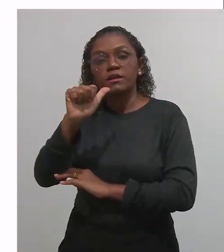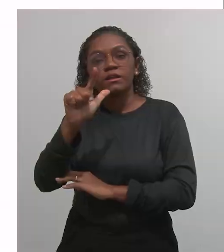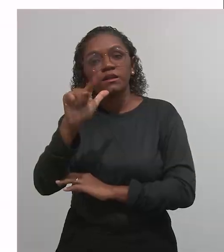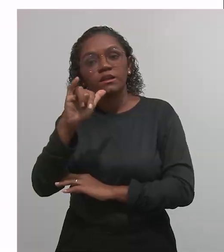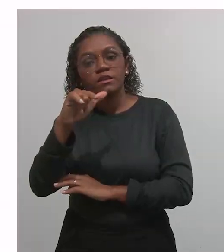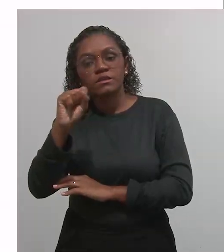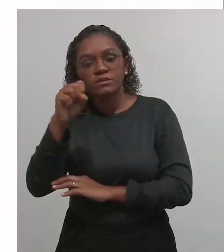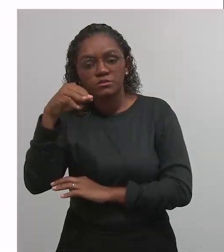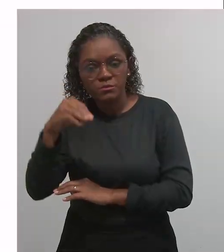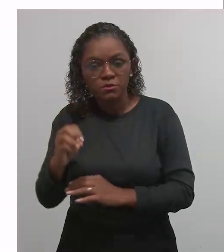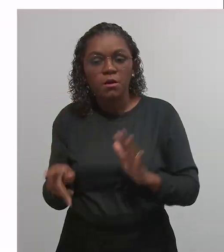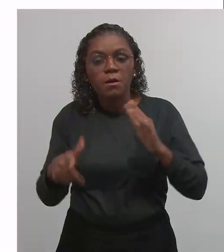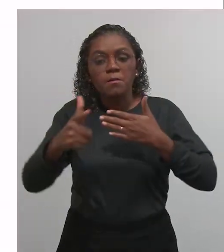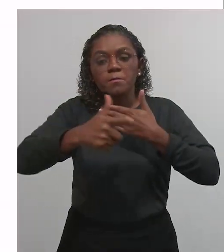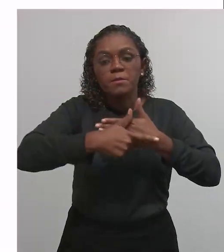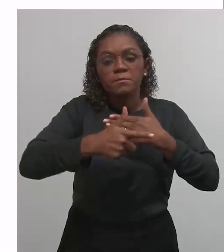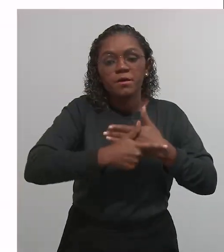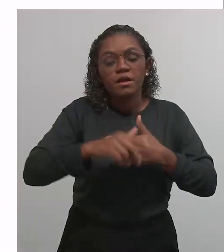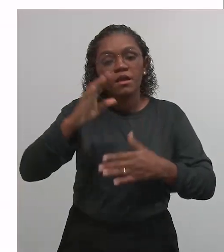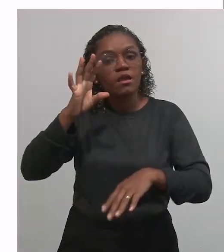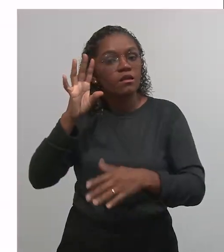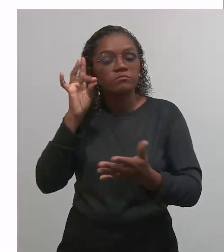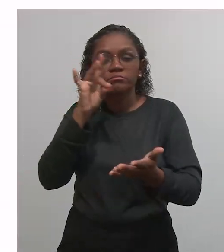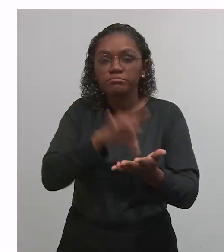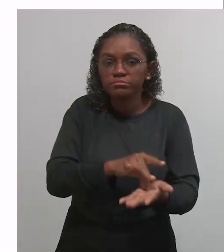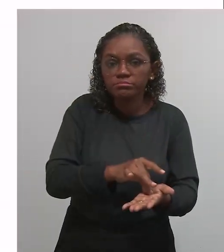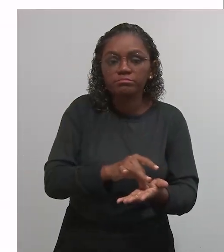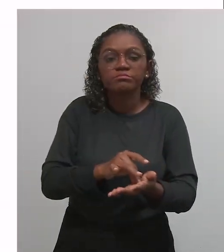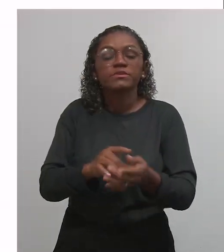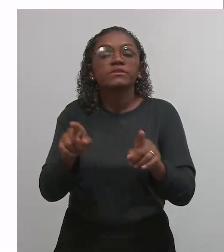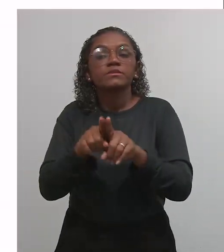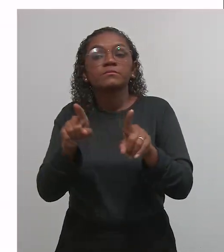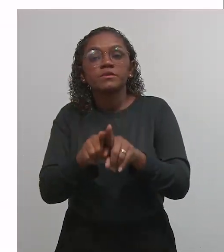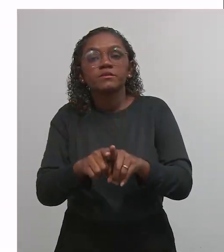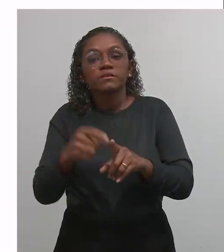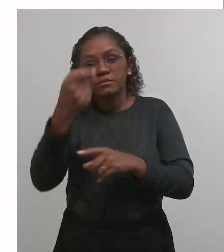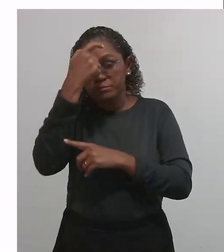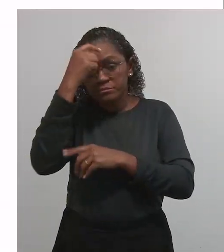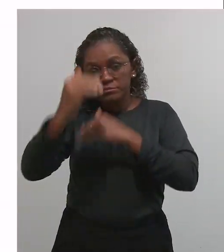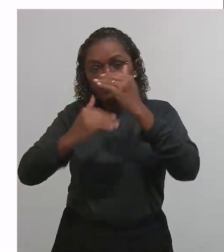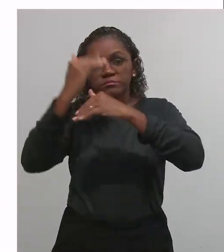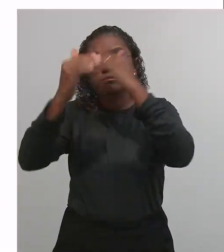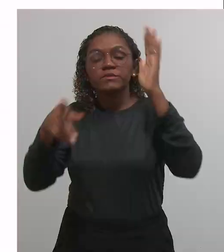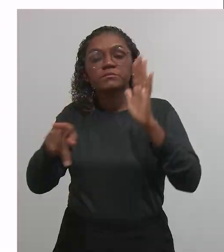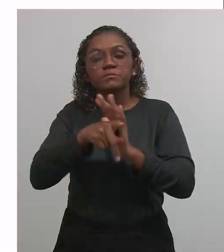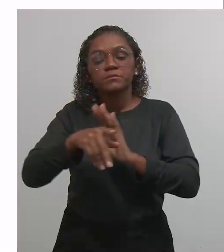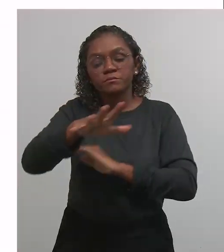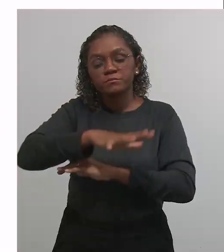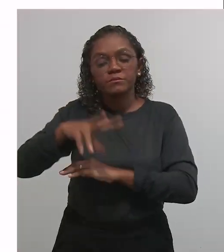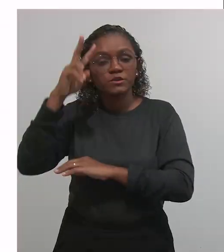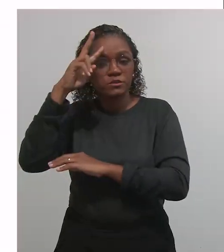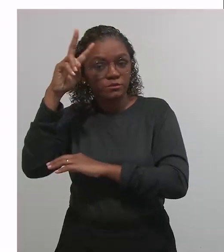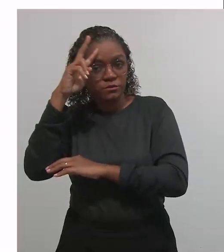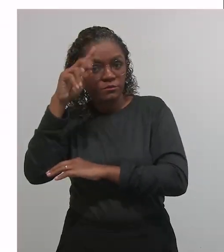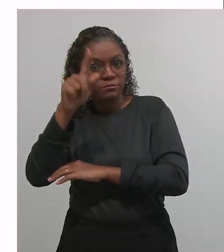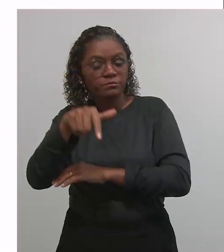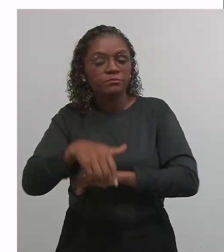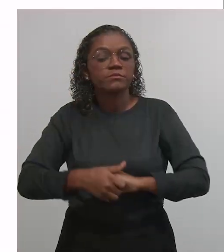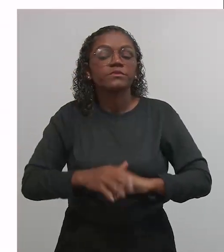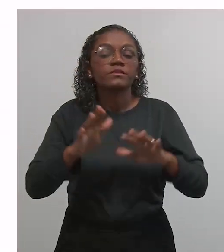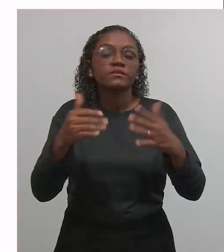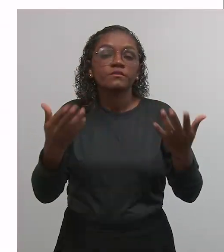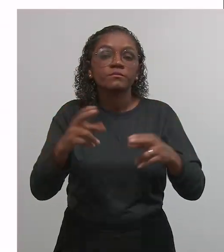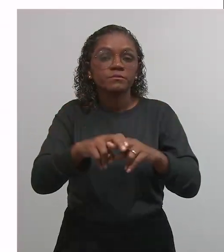papel ativo, decisivo e nas ideias da consciência humana na história, né? Então, quando a gente fala